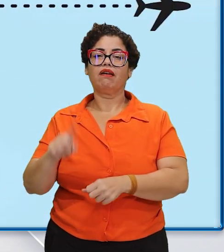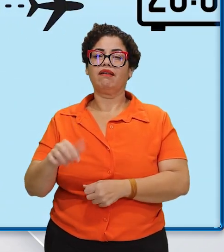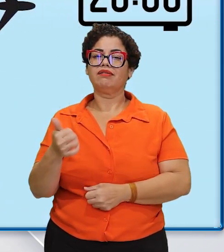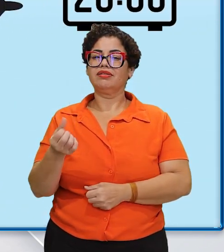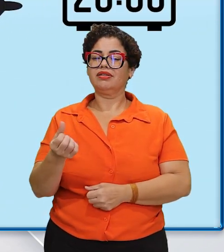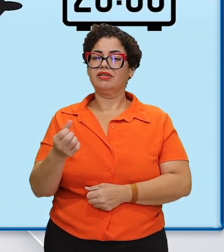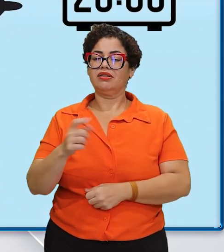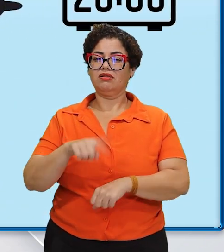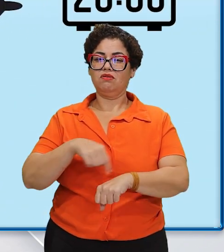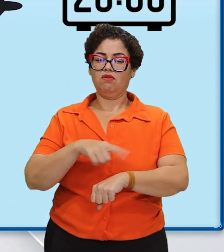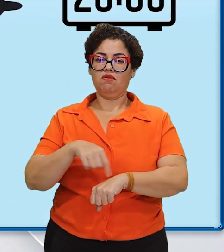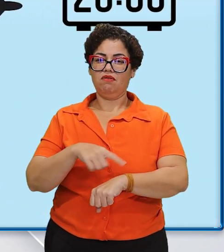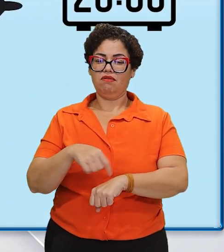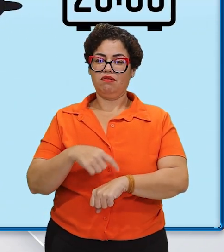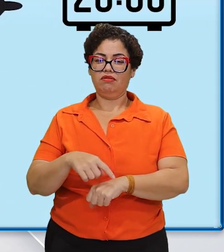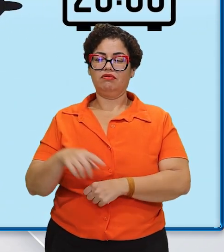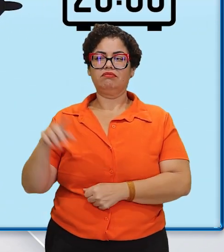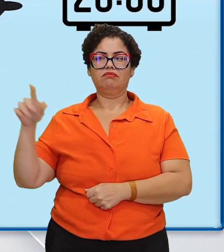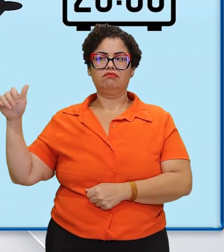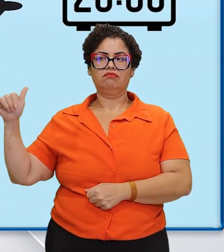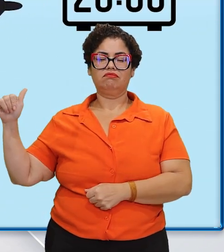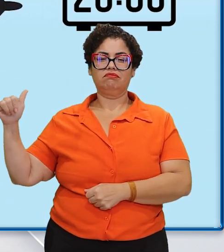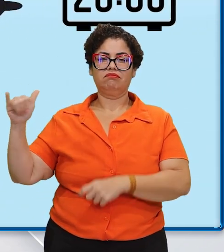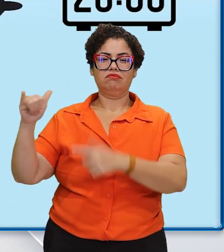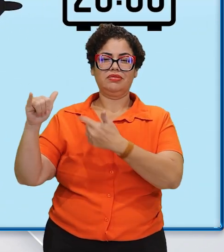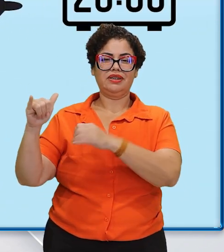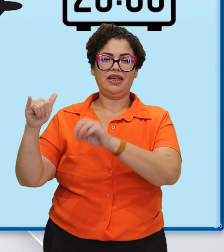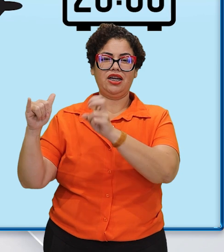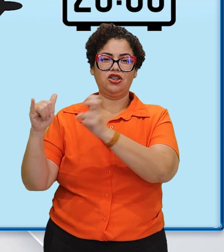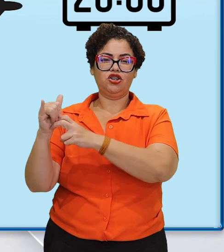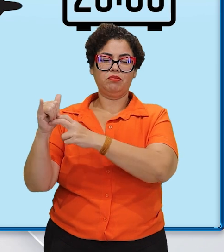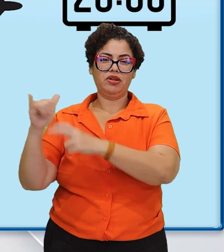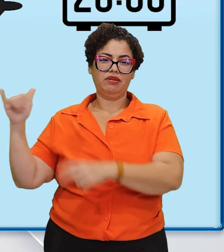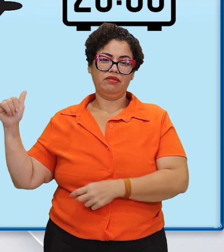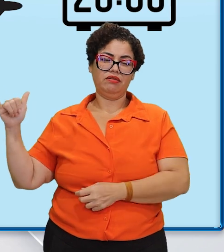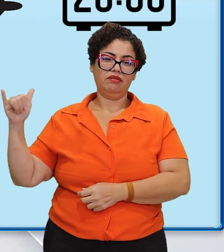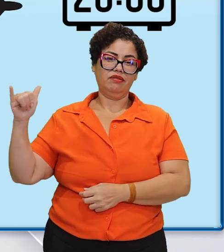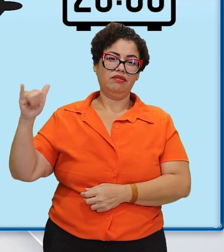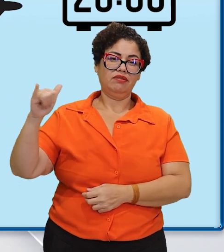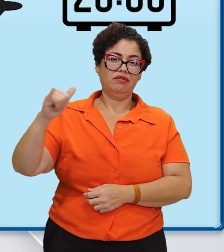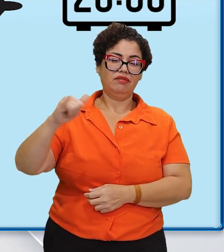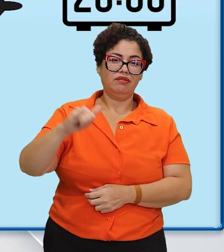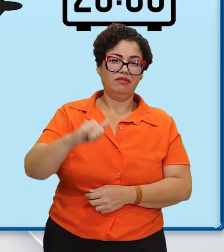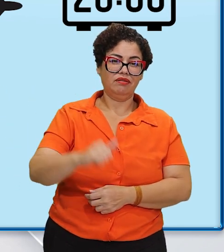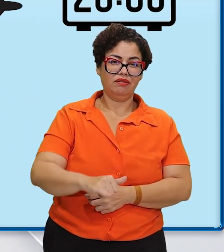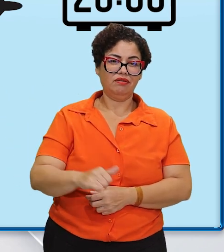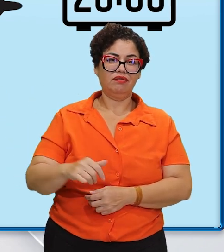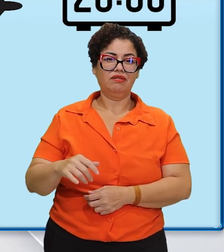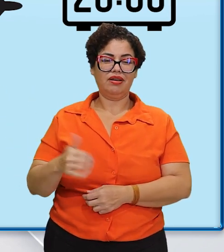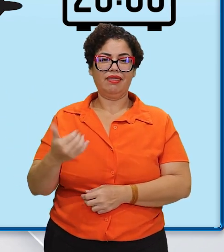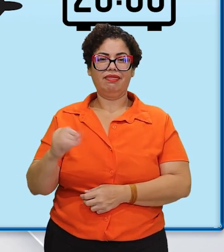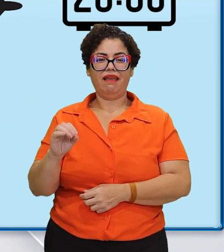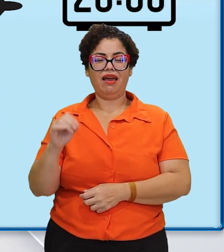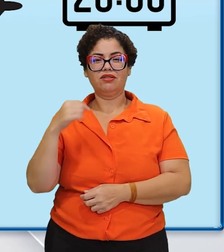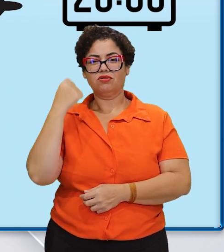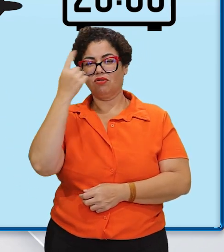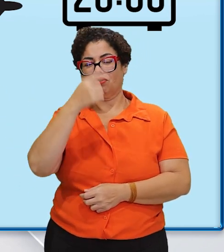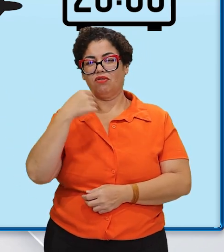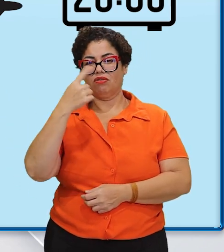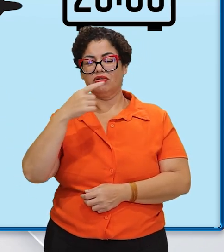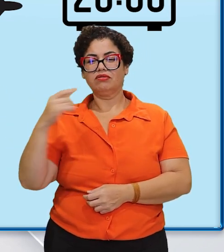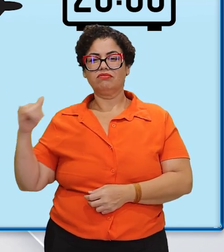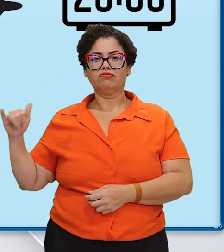horas. Então, se a pessoa sai de Tóquio às 10 horas da manhã do dia 16 de abril e o voo dura cerca de 10